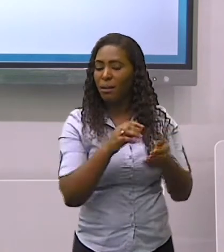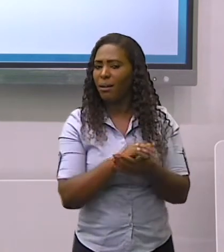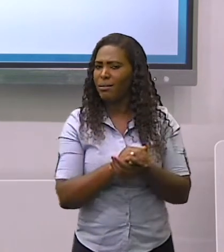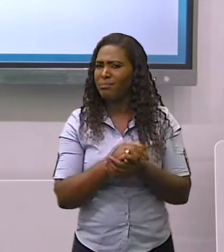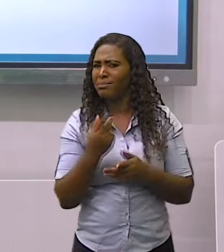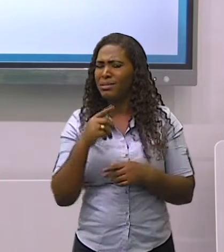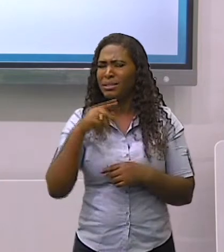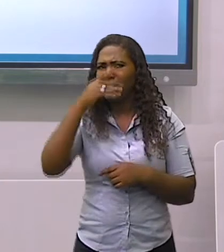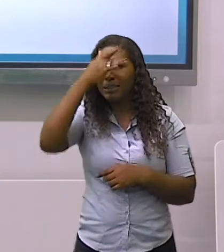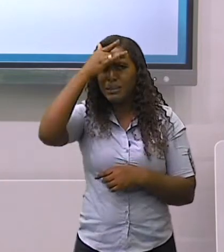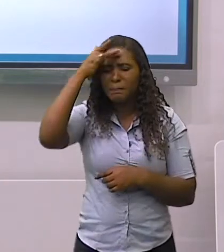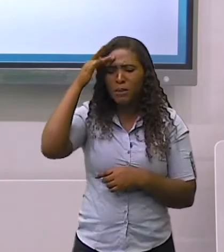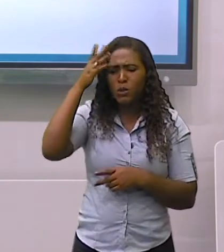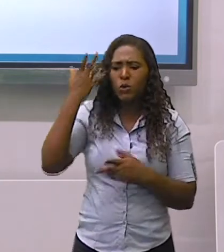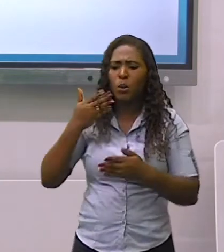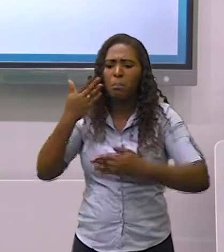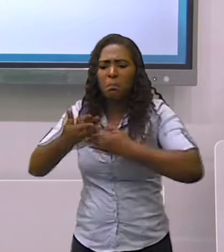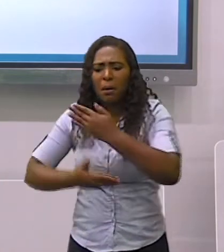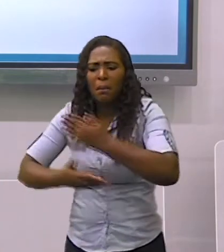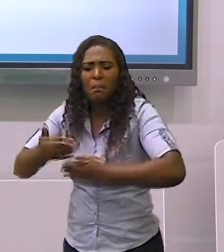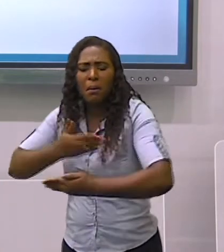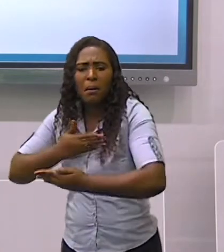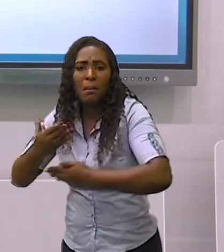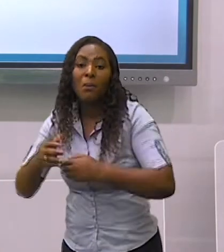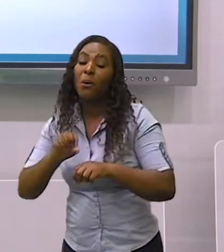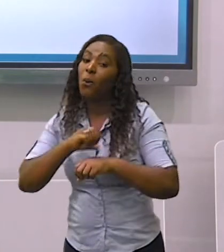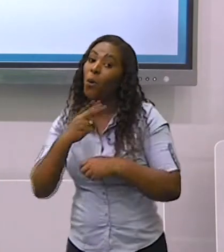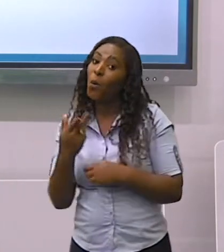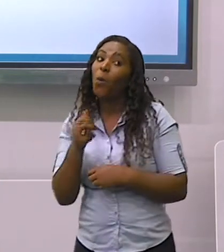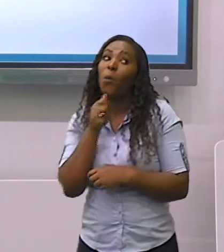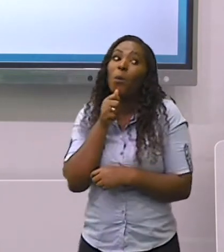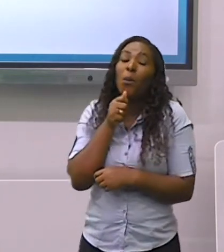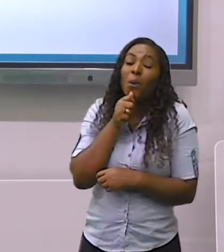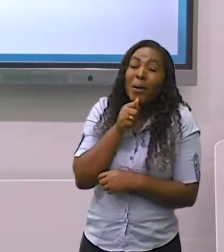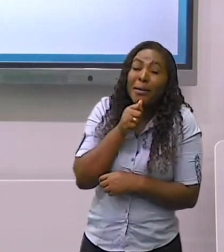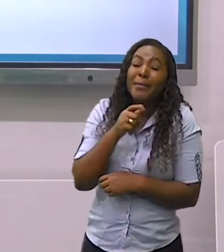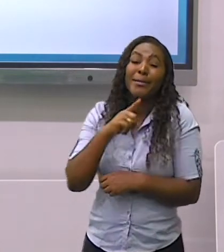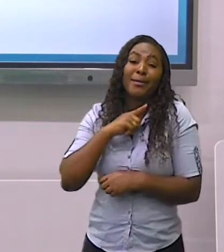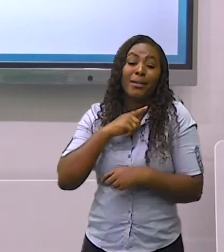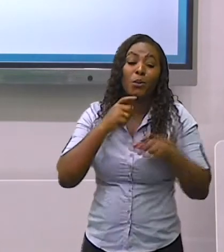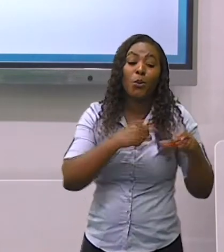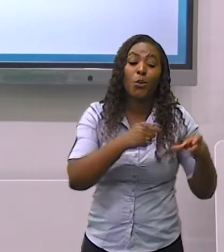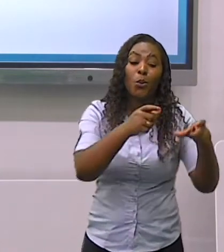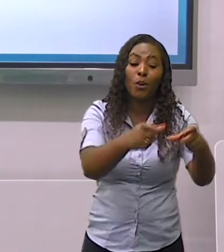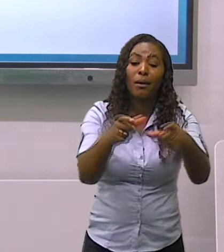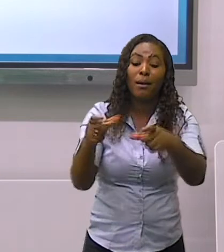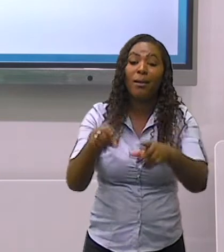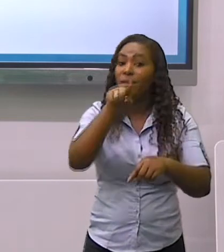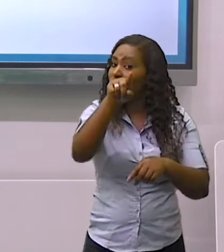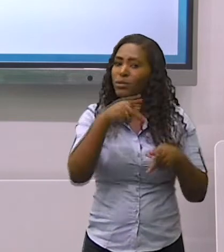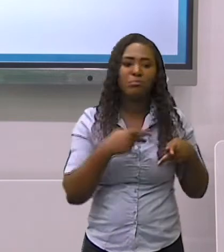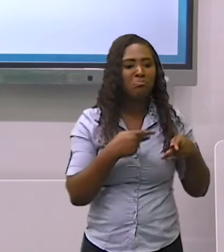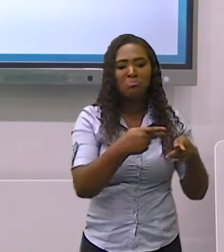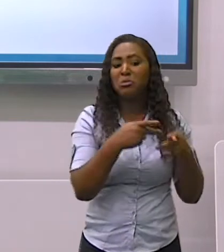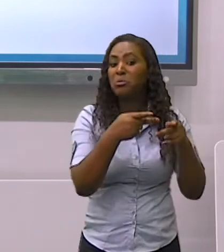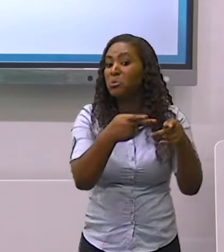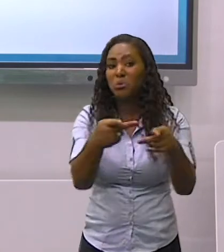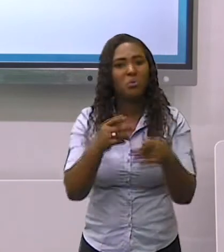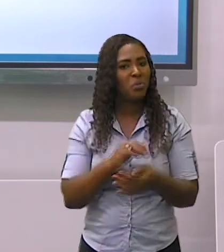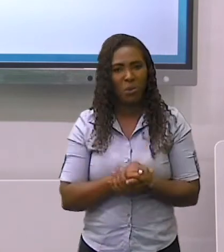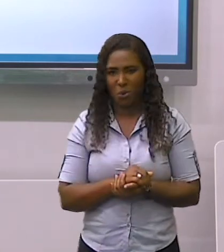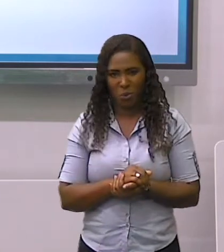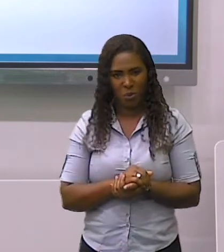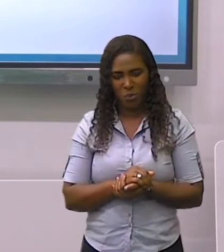agora, vou apresentar alguns aspectos que revelam a importância dos lugares para